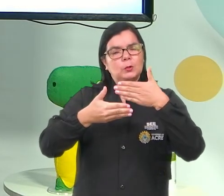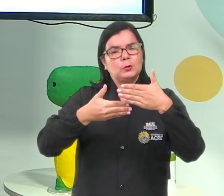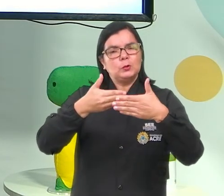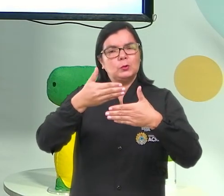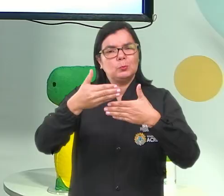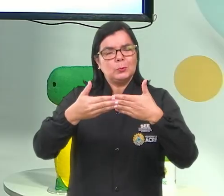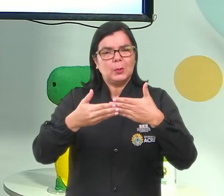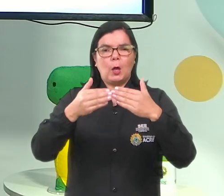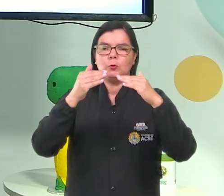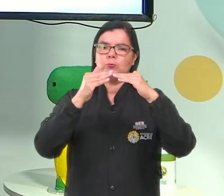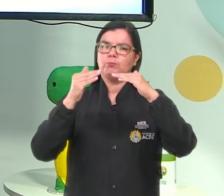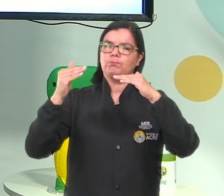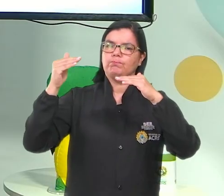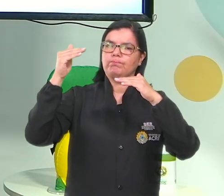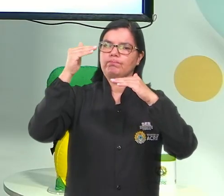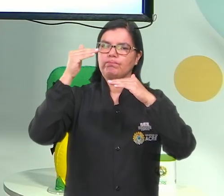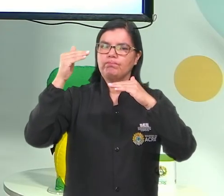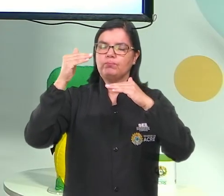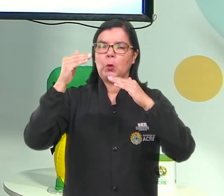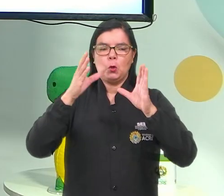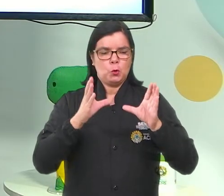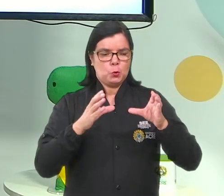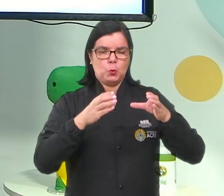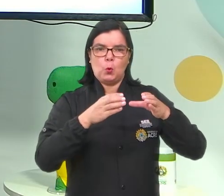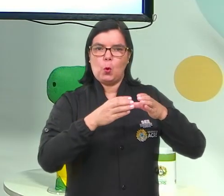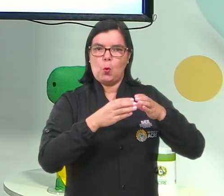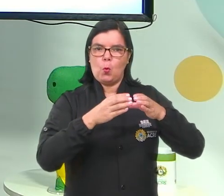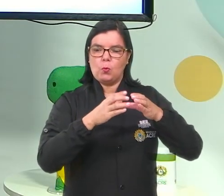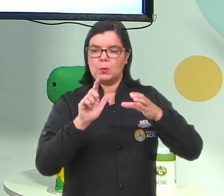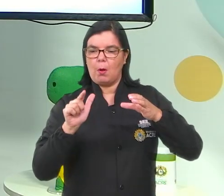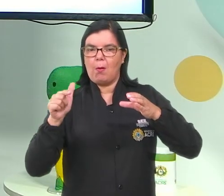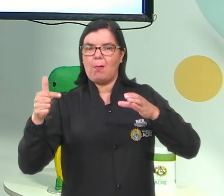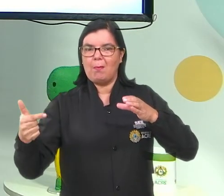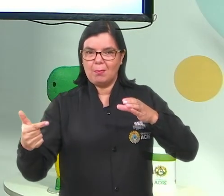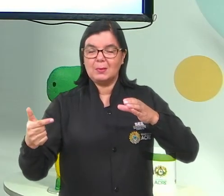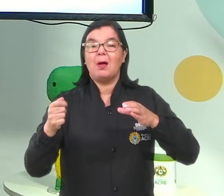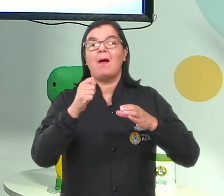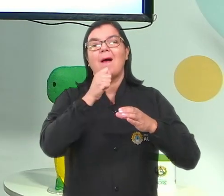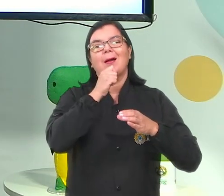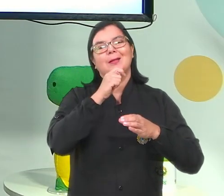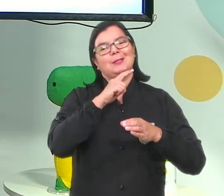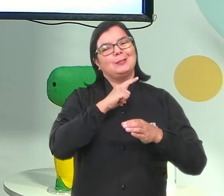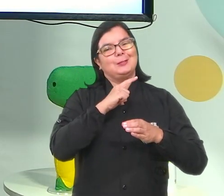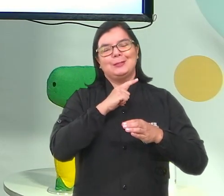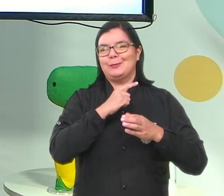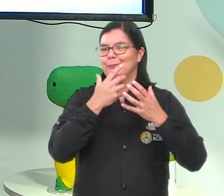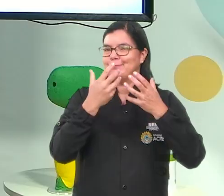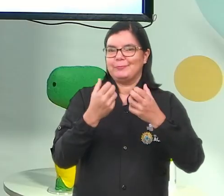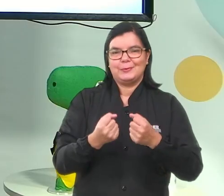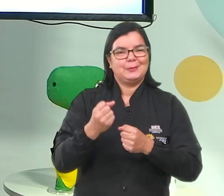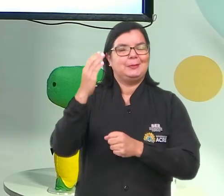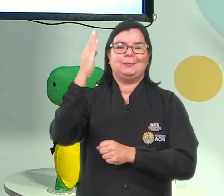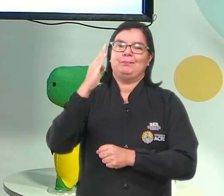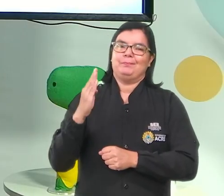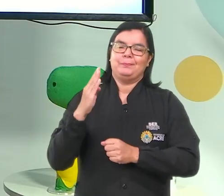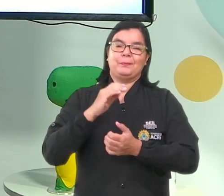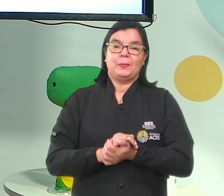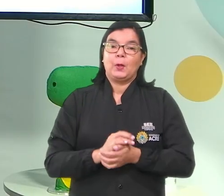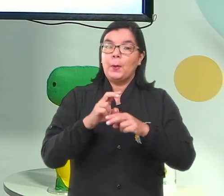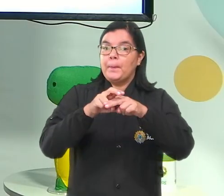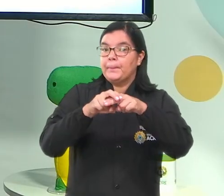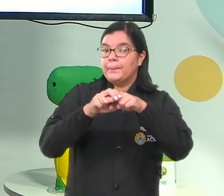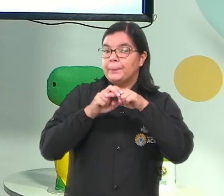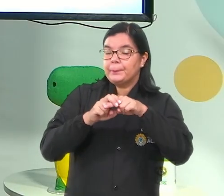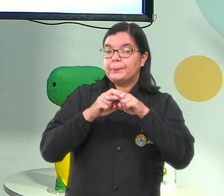de superioridade de uma raça em relação à outra ainda não foi superada no Brasil. Por isso que